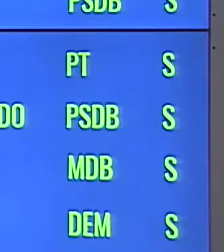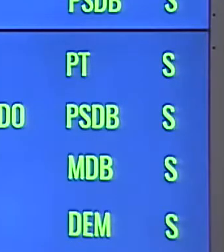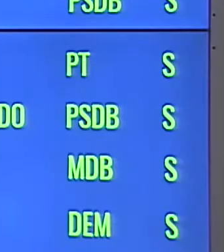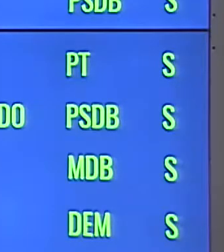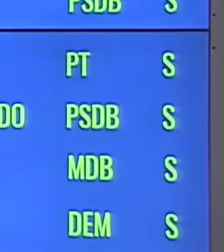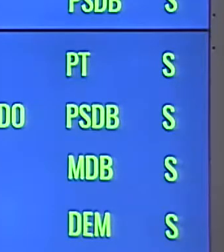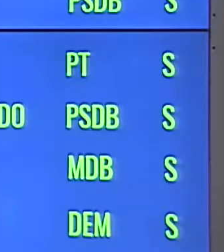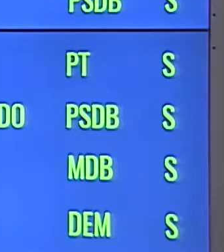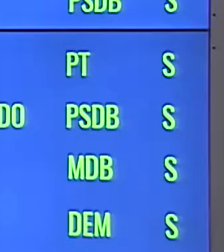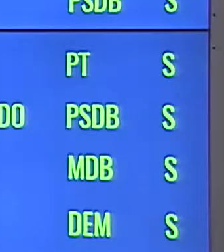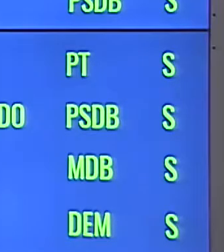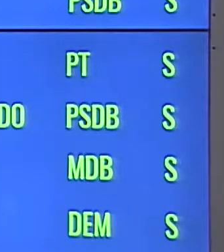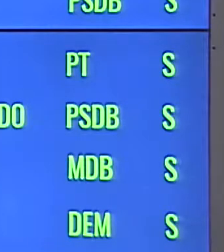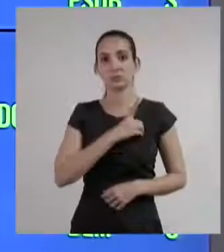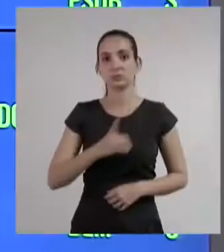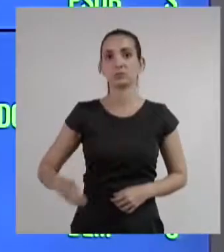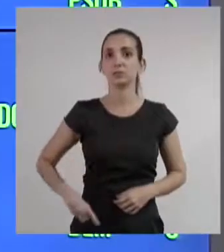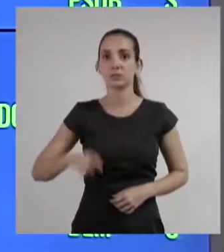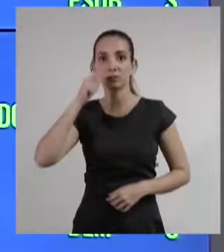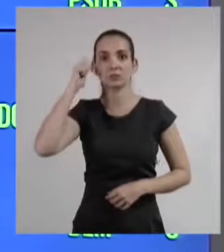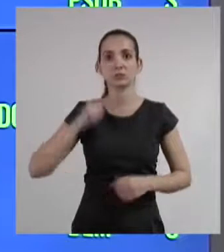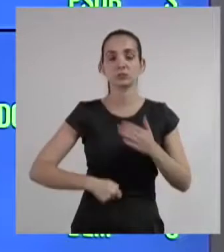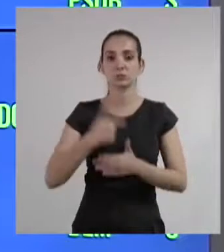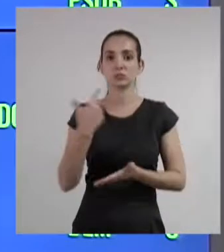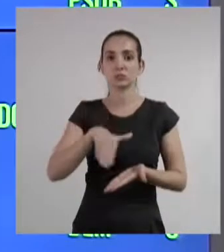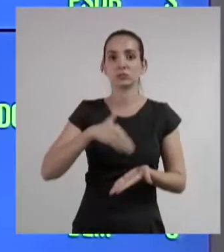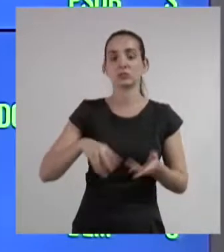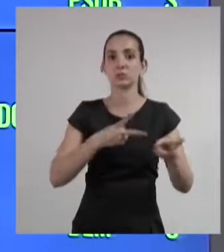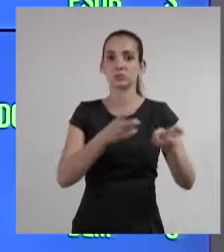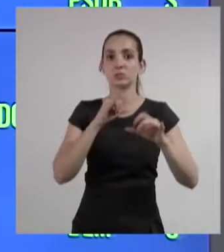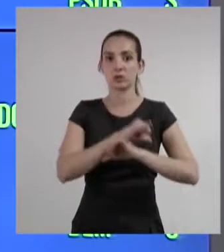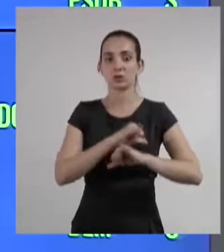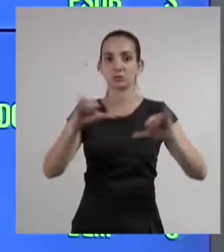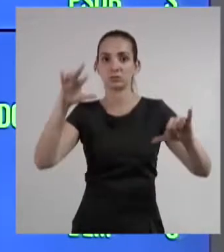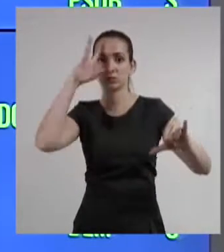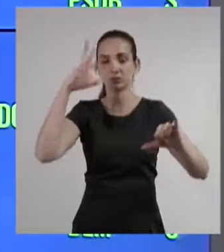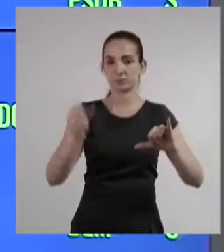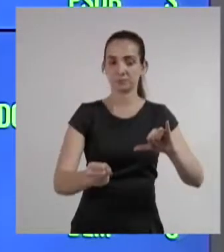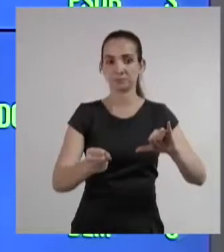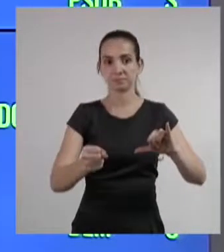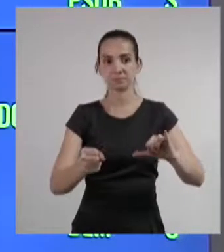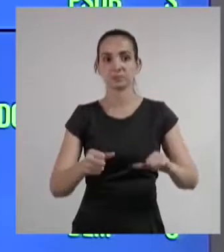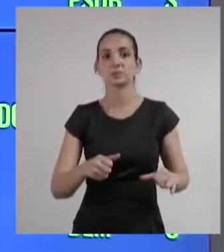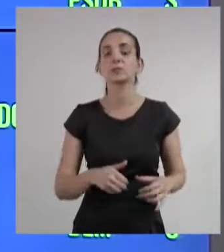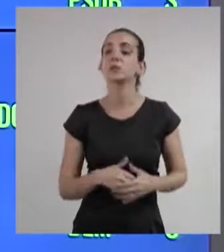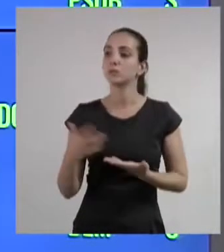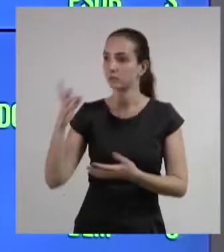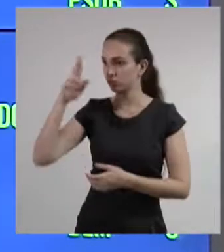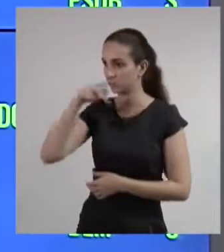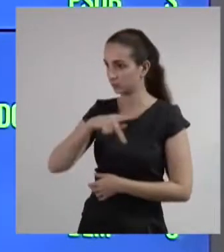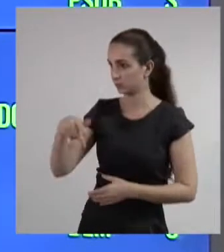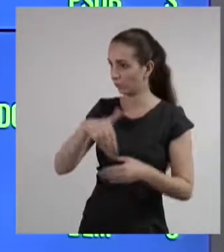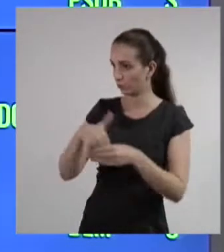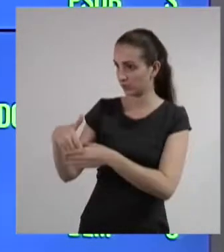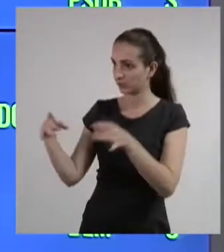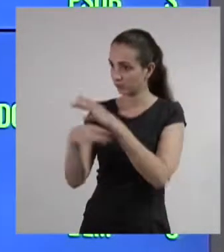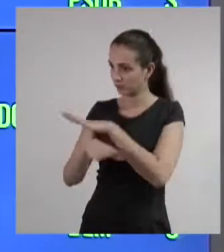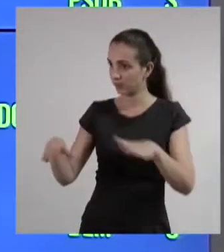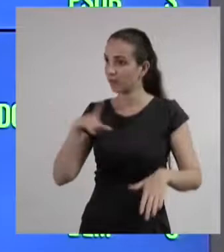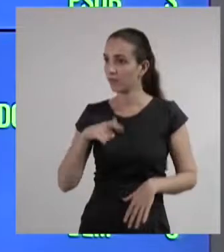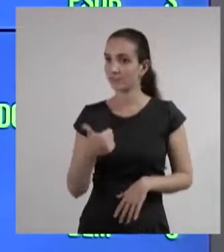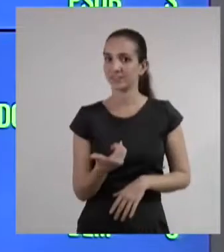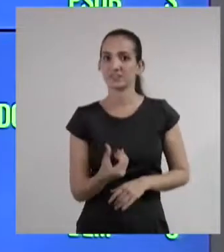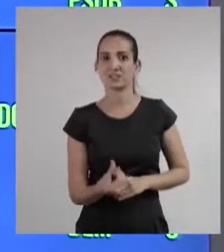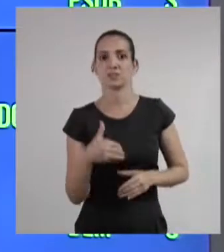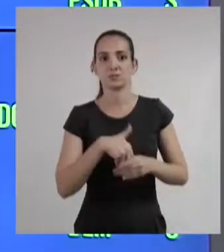Essa presidência solicita o nome do deputado Marido Cruz, segundo secretário, para a proclamação do resultado. Senhor presidente, encerrada a votação, 16